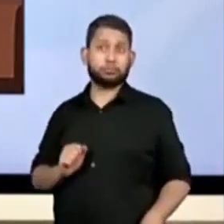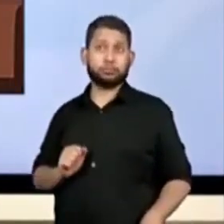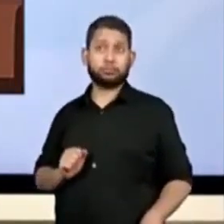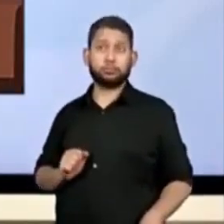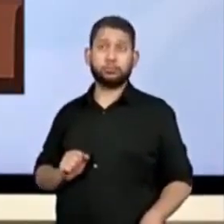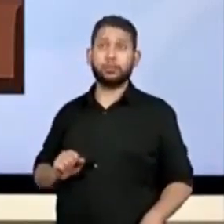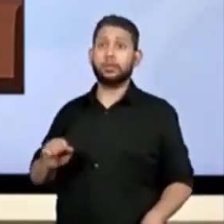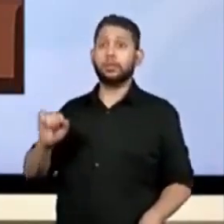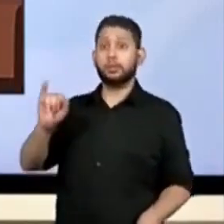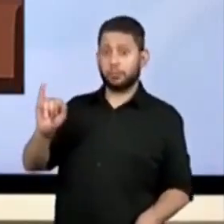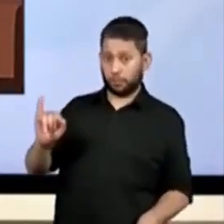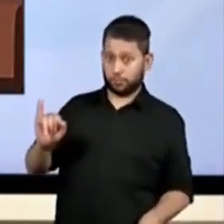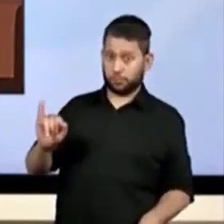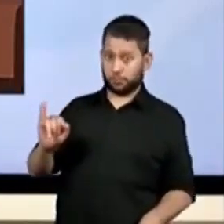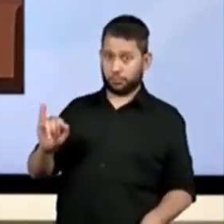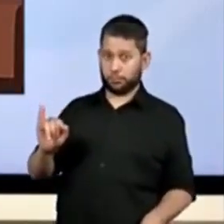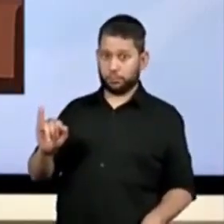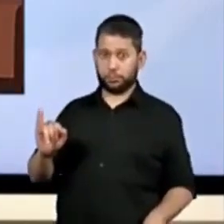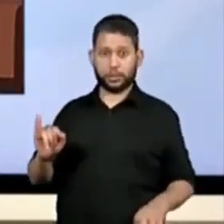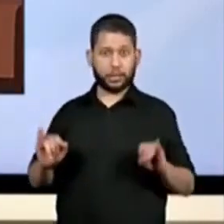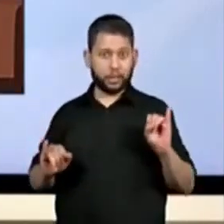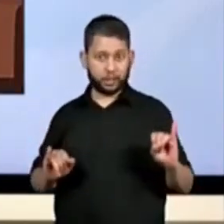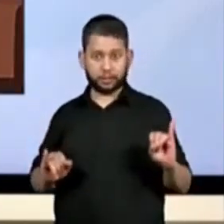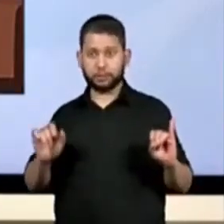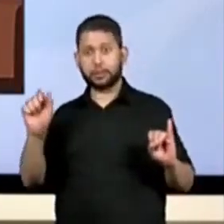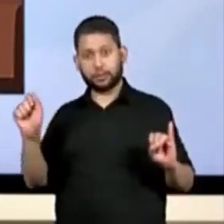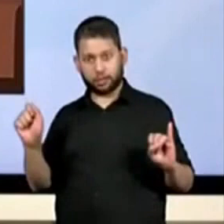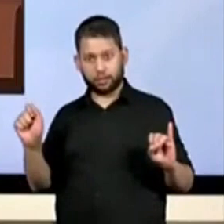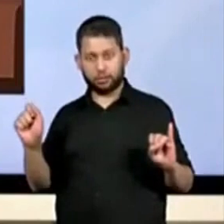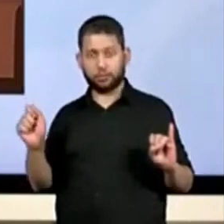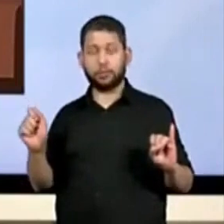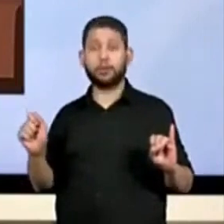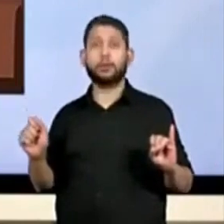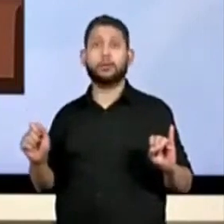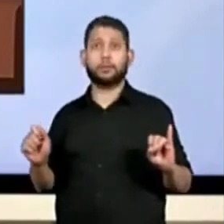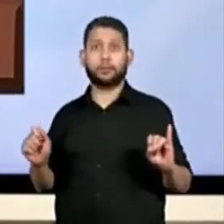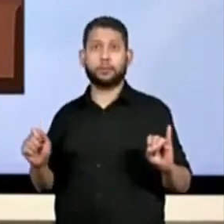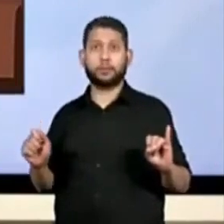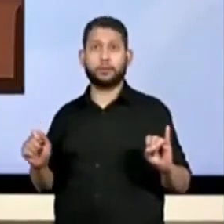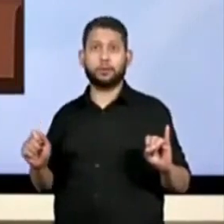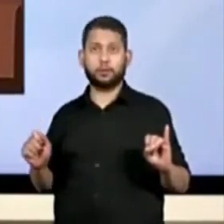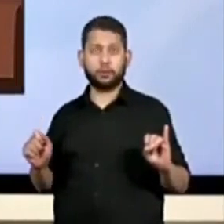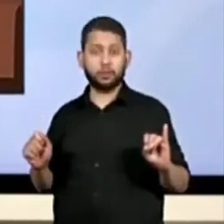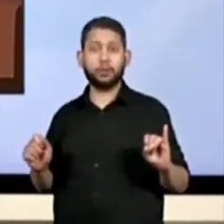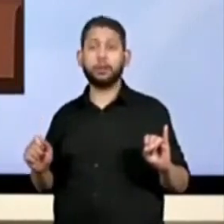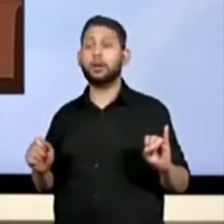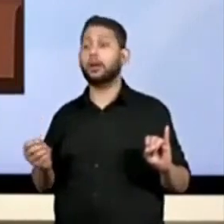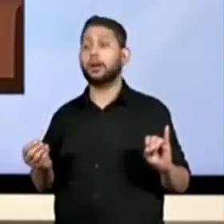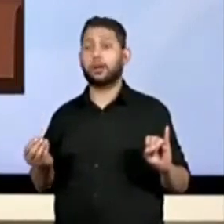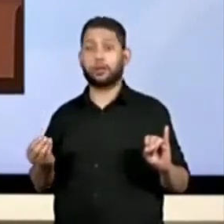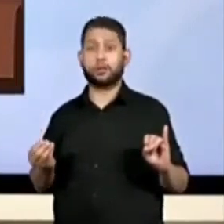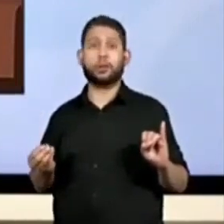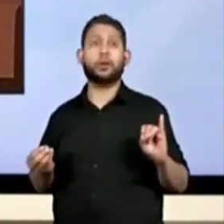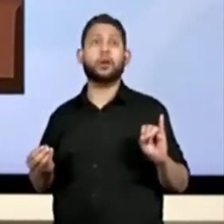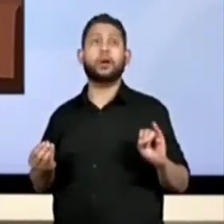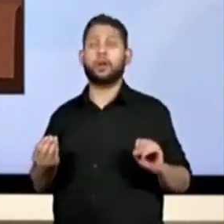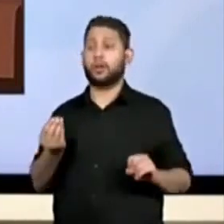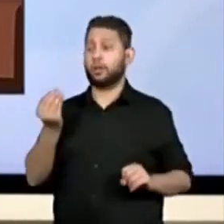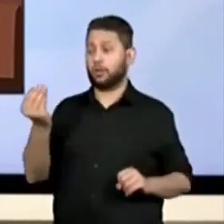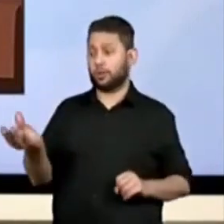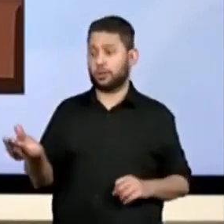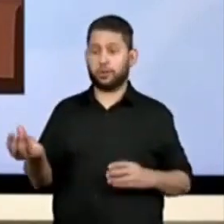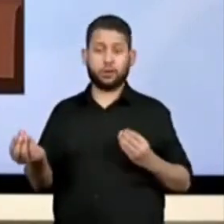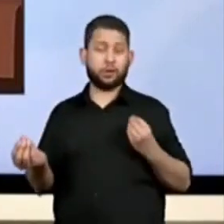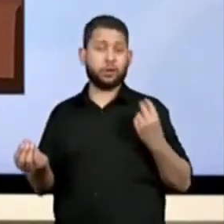irmão e ela não ficou com uma aí depois ó ó o ir para o irmão e mais